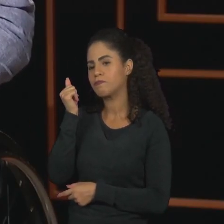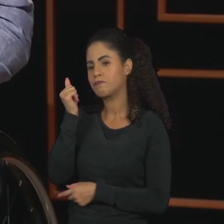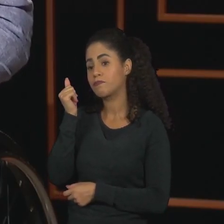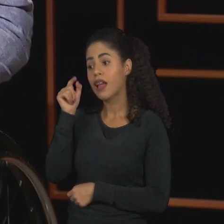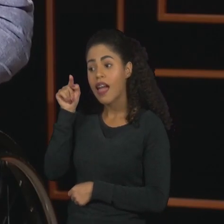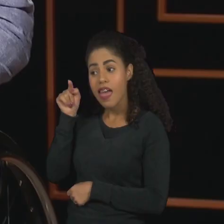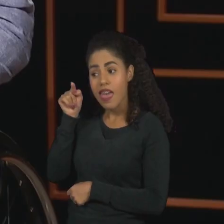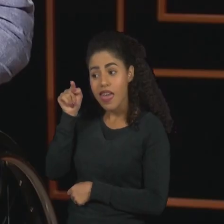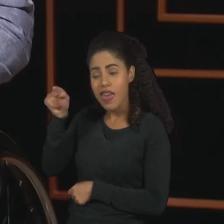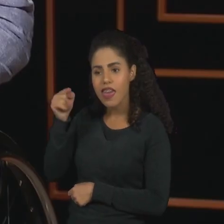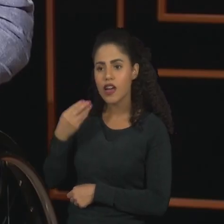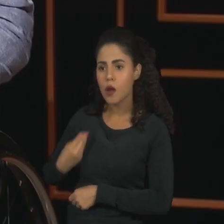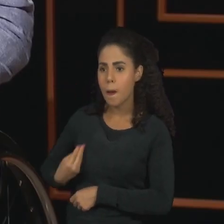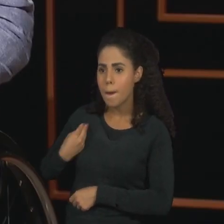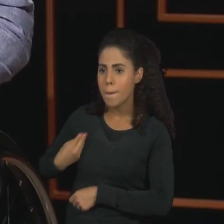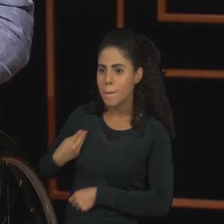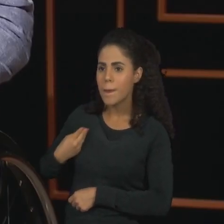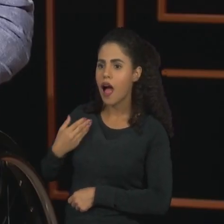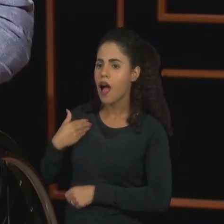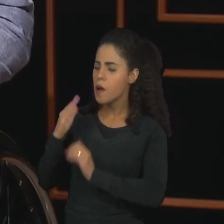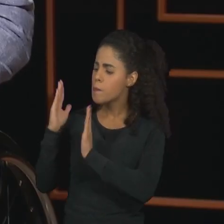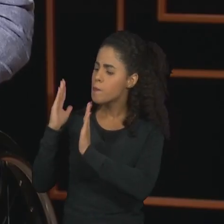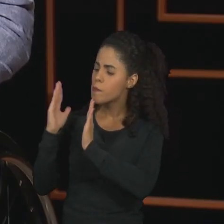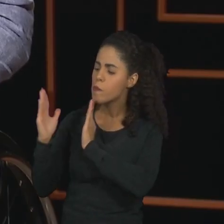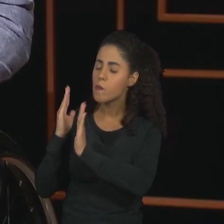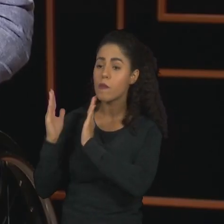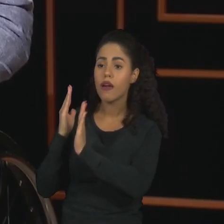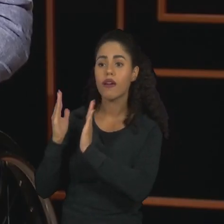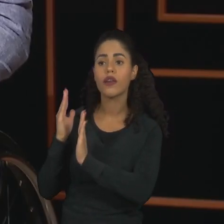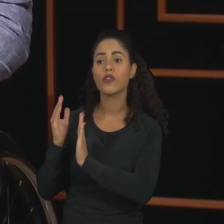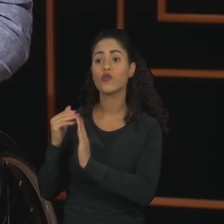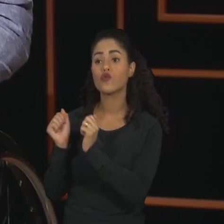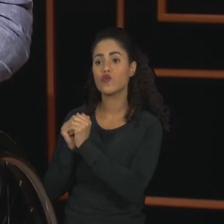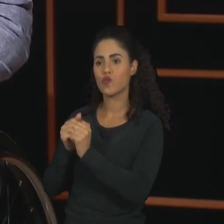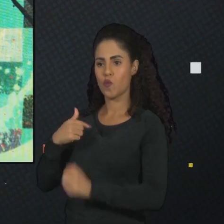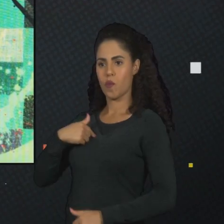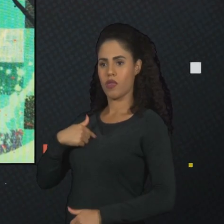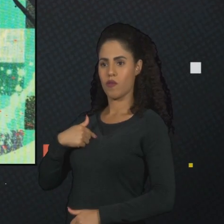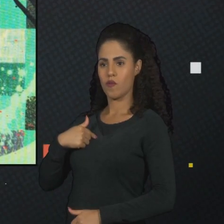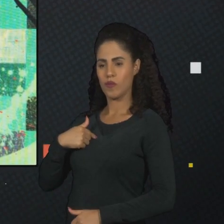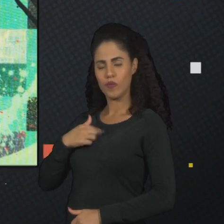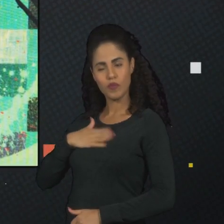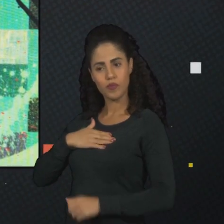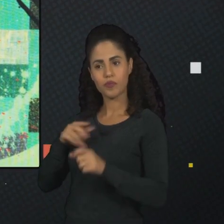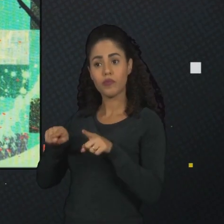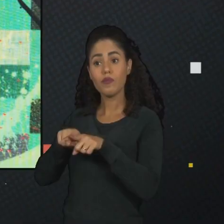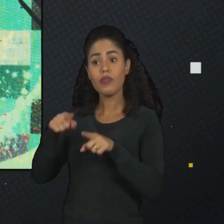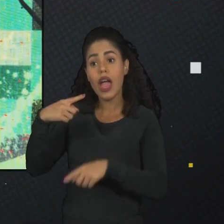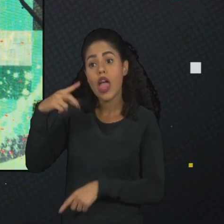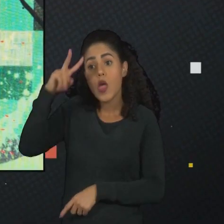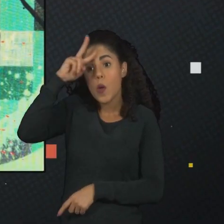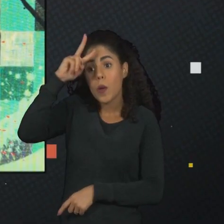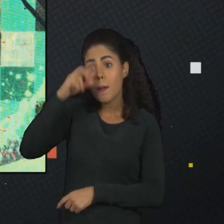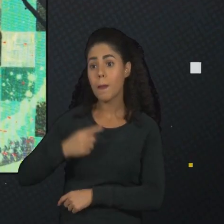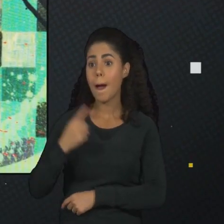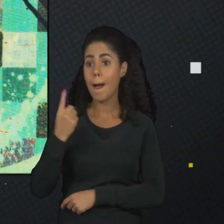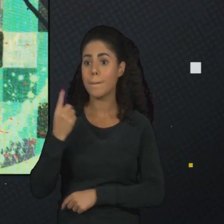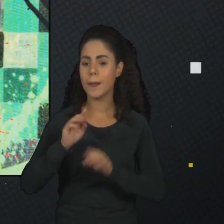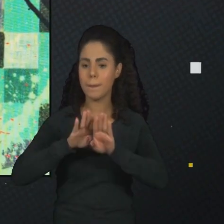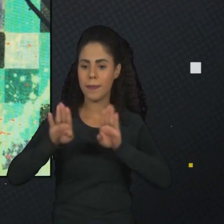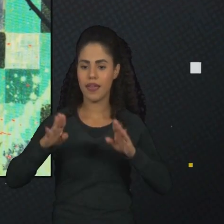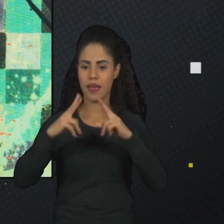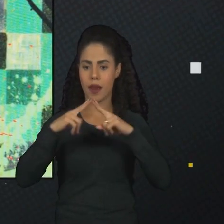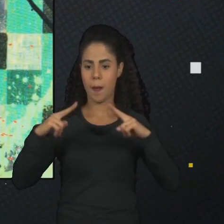ele teve momentos muito presentes comigo, né? Eu lembro que a primeira exposição que eu faço no